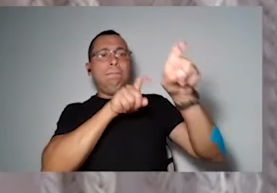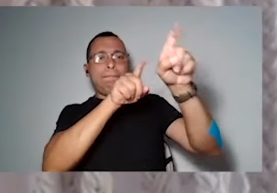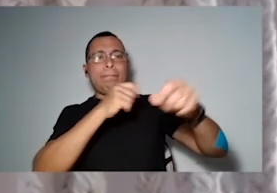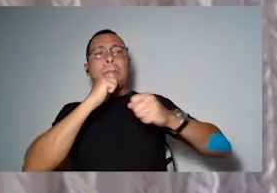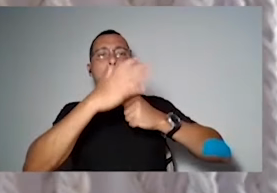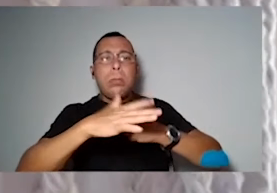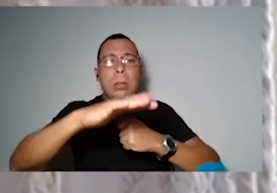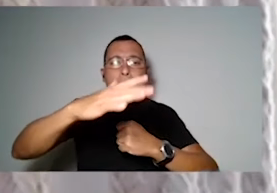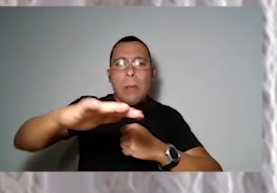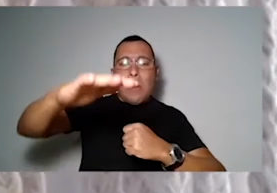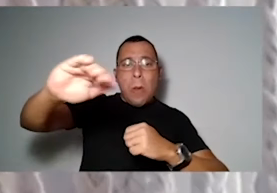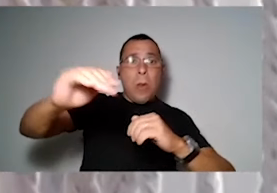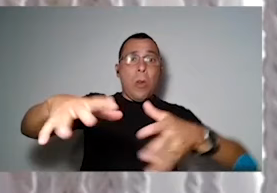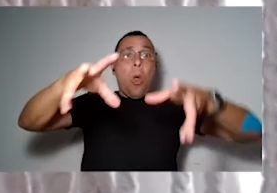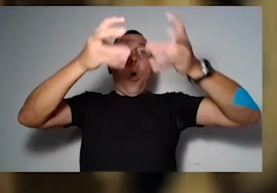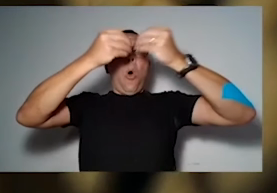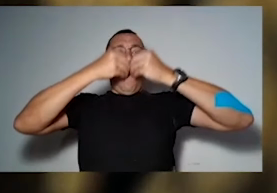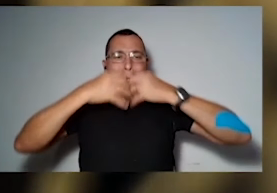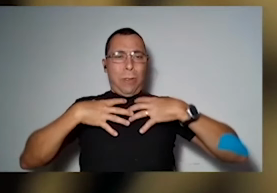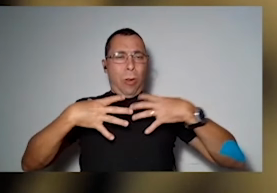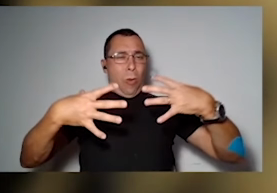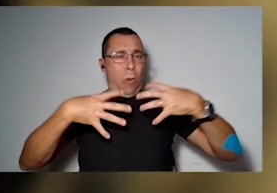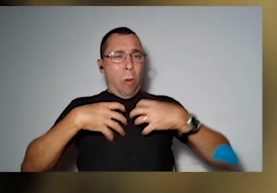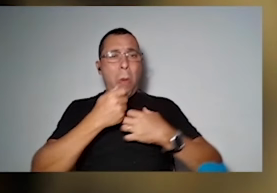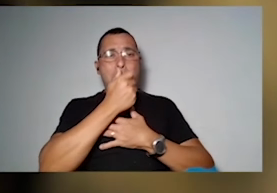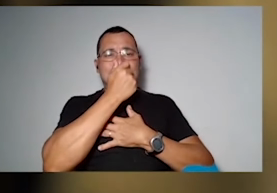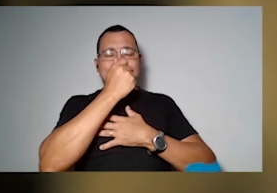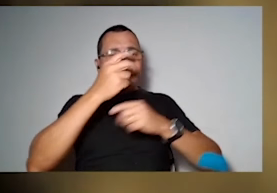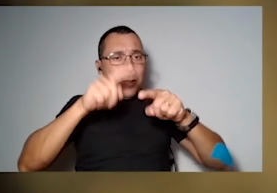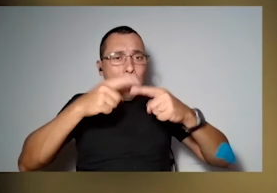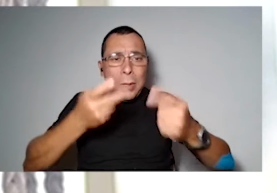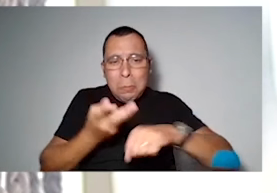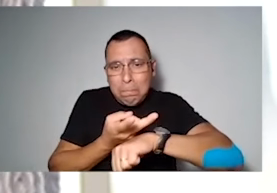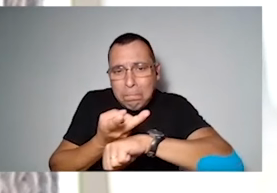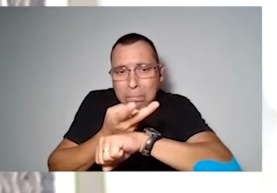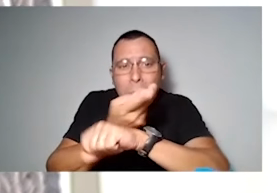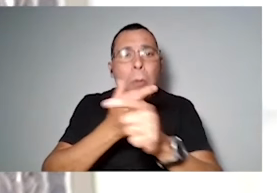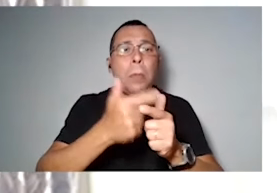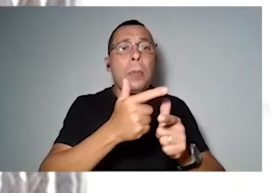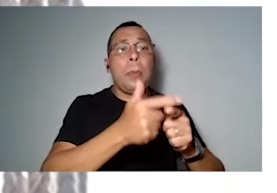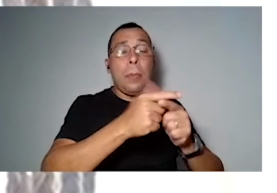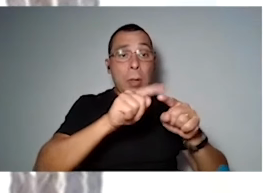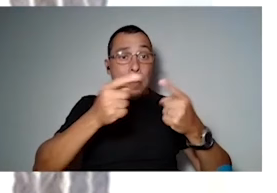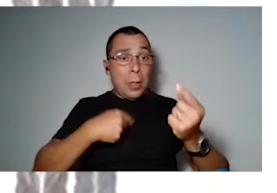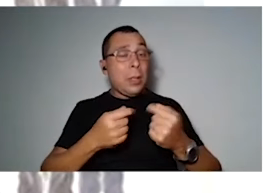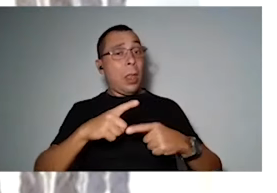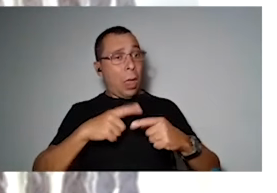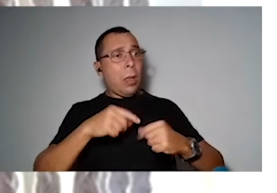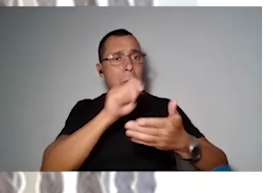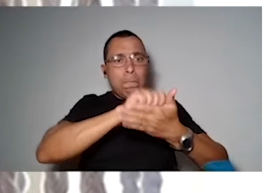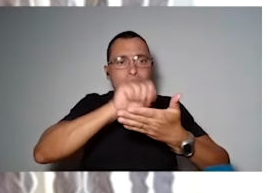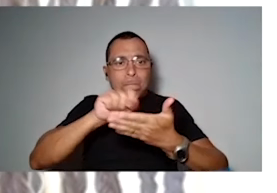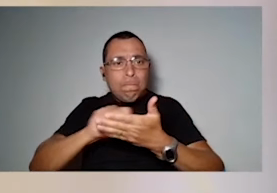e descobri em alto mar que depois de tanta água nos pulmões eu era muito boa em vasculhar profundezas. Eu falei quando